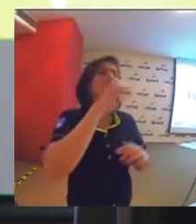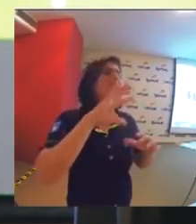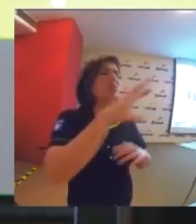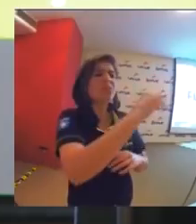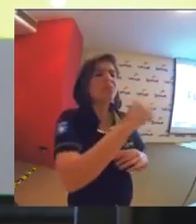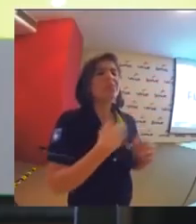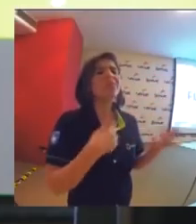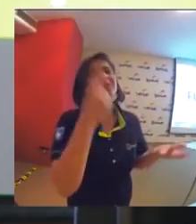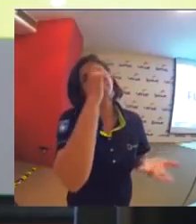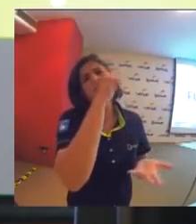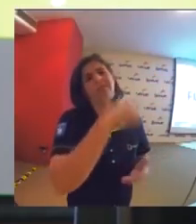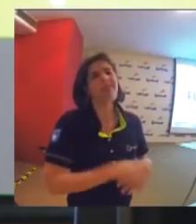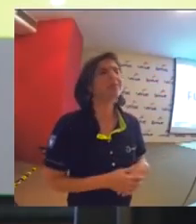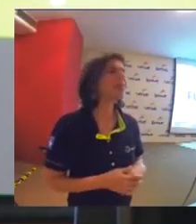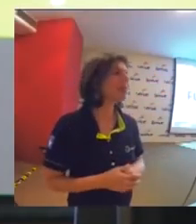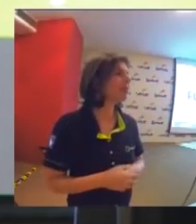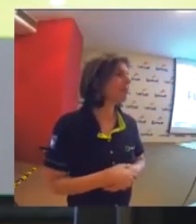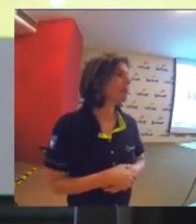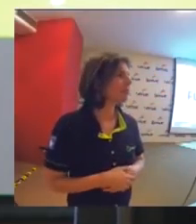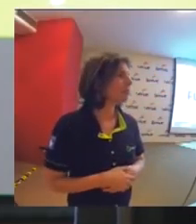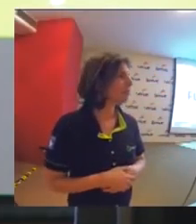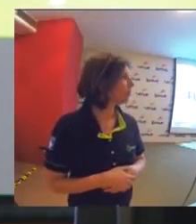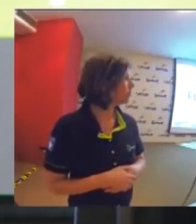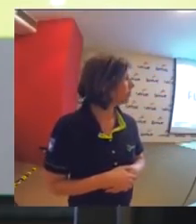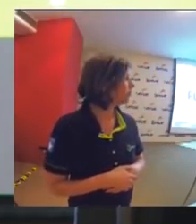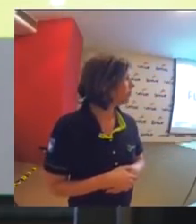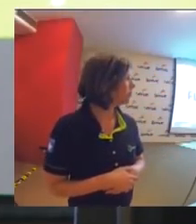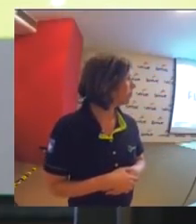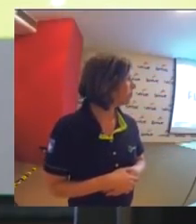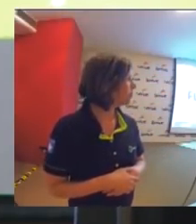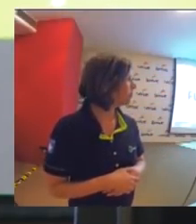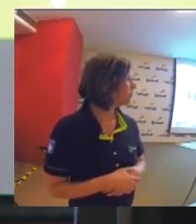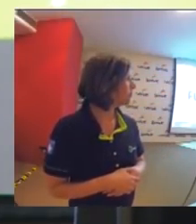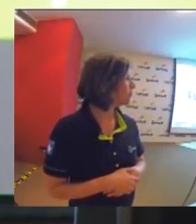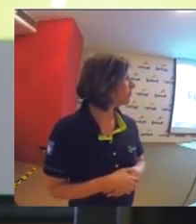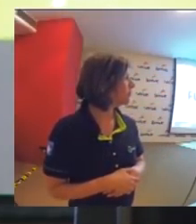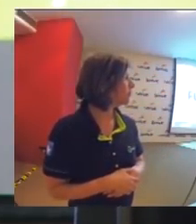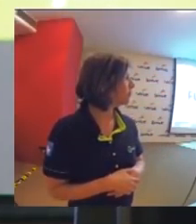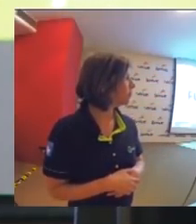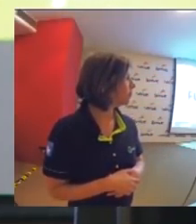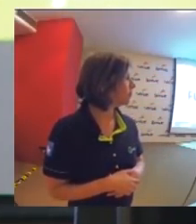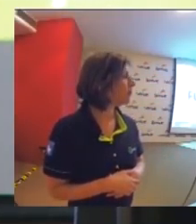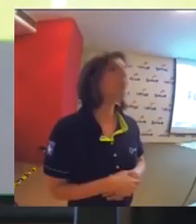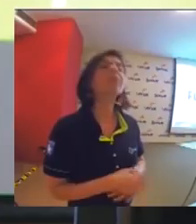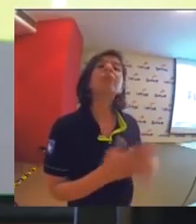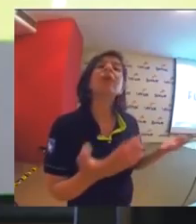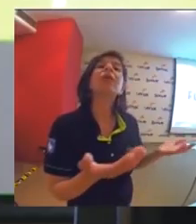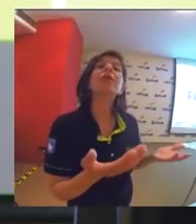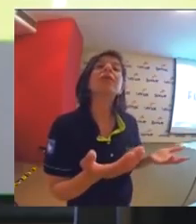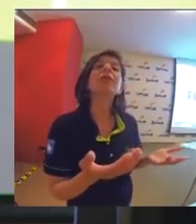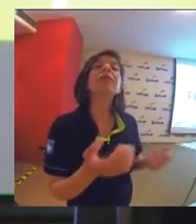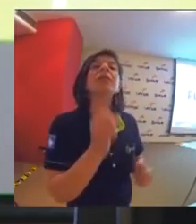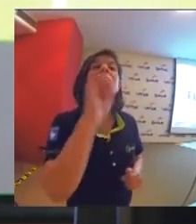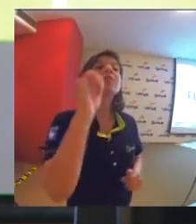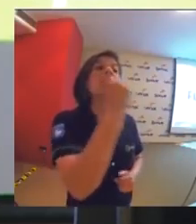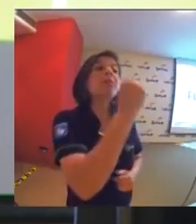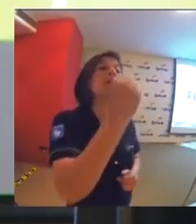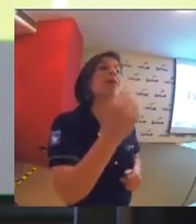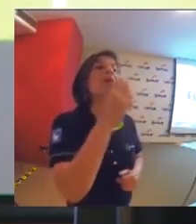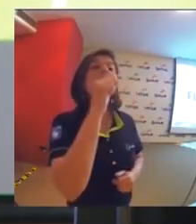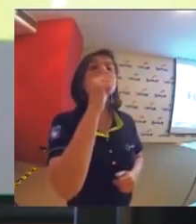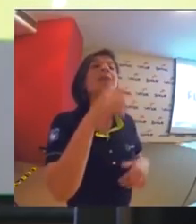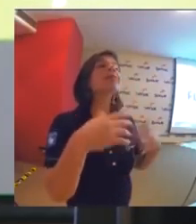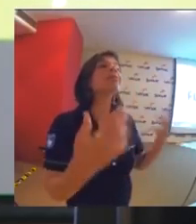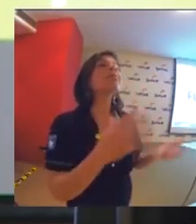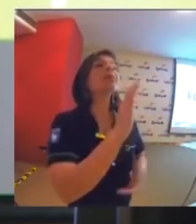pássaros? Eu disse, com certeza. E onde é que vais pôr os pássaros? E diz o mais velho, olha, ele falava